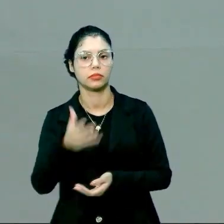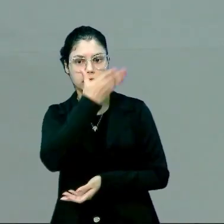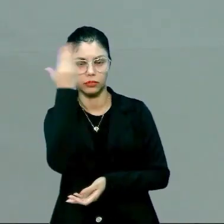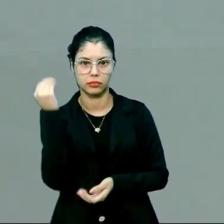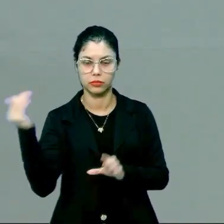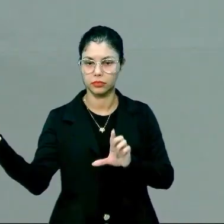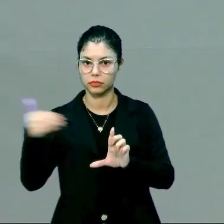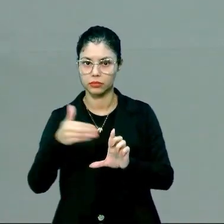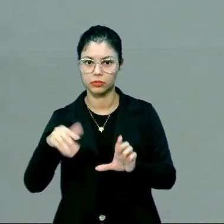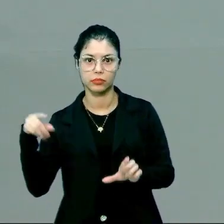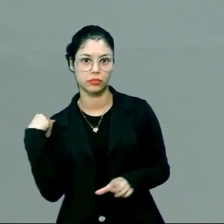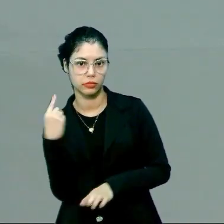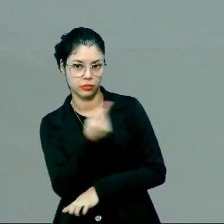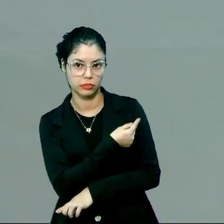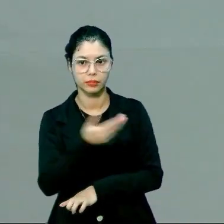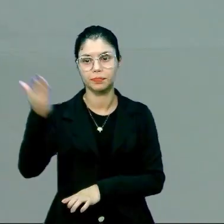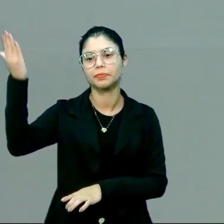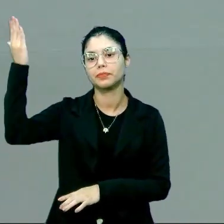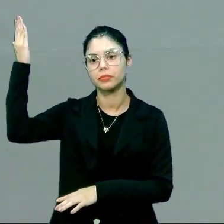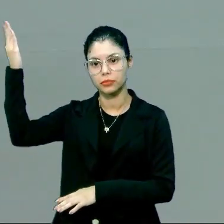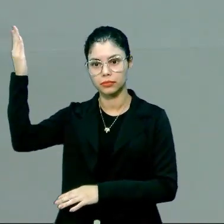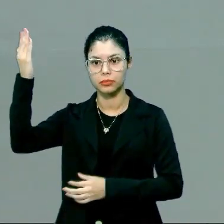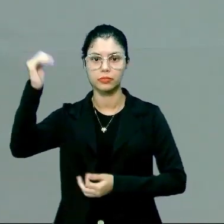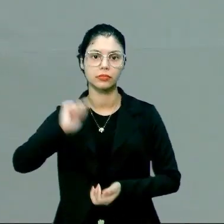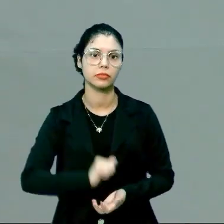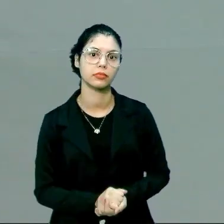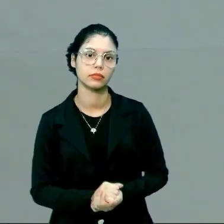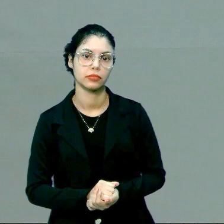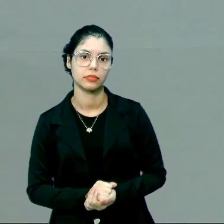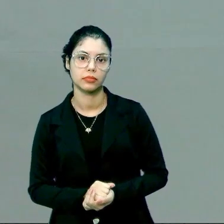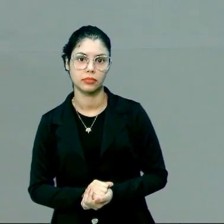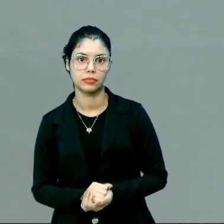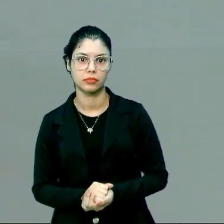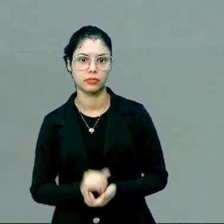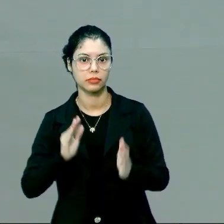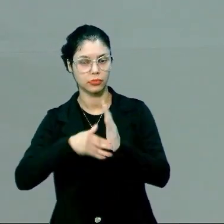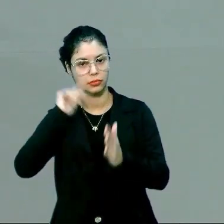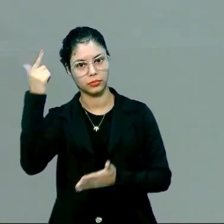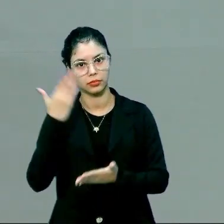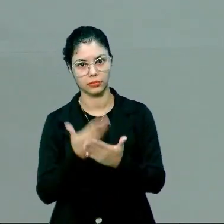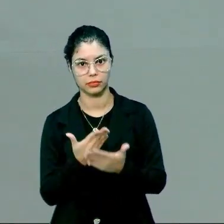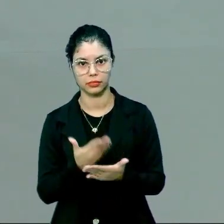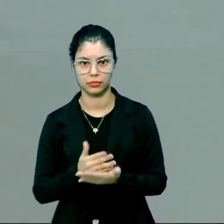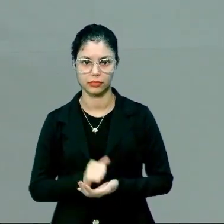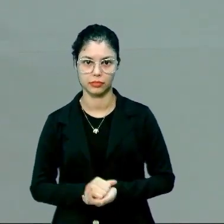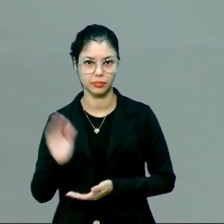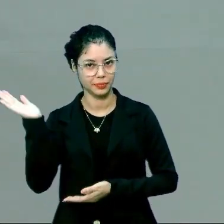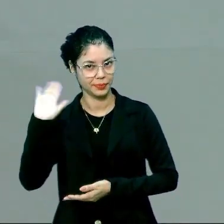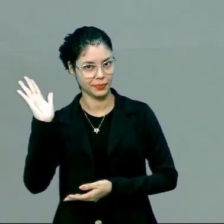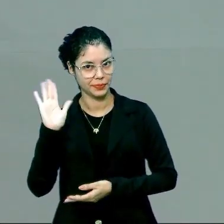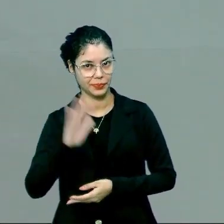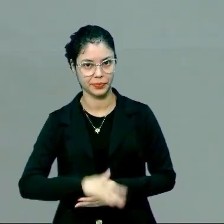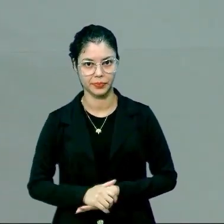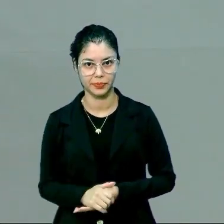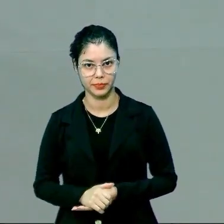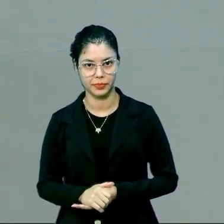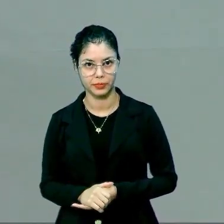de acessar as nossas plataformas para ficarem por dentro. Até a próxima aula e tchau!